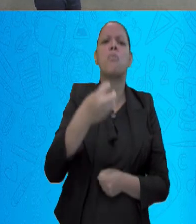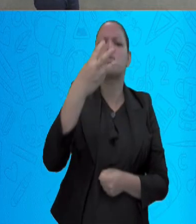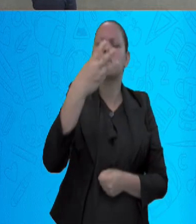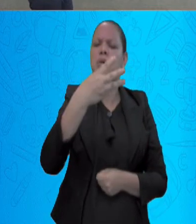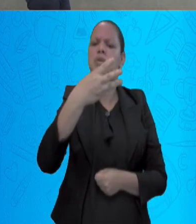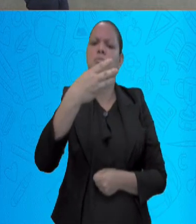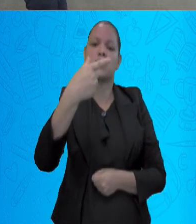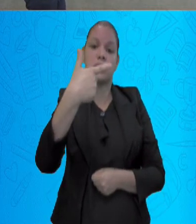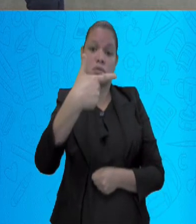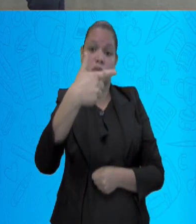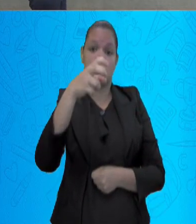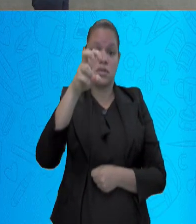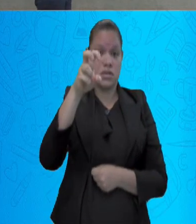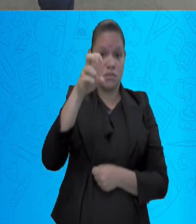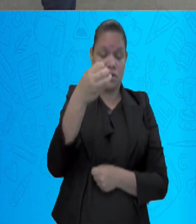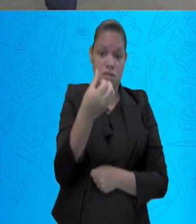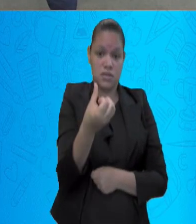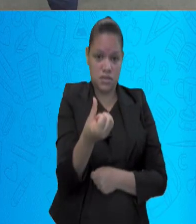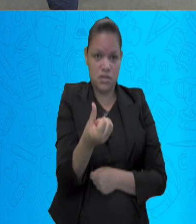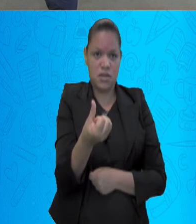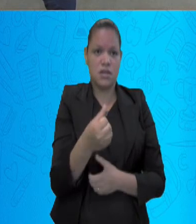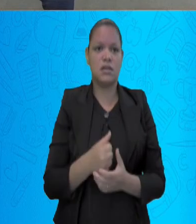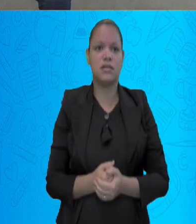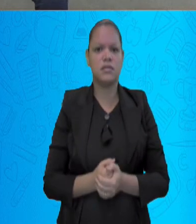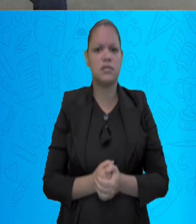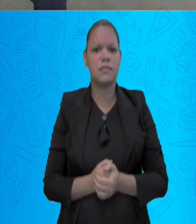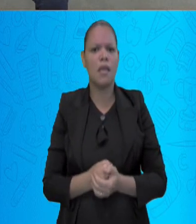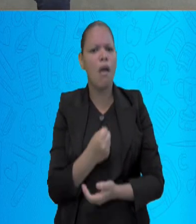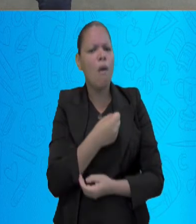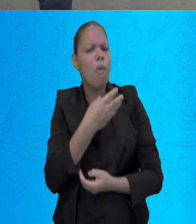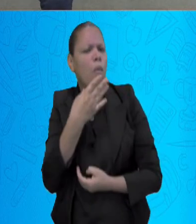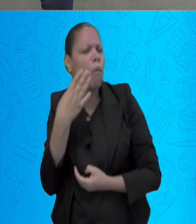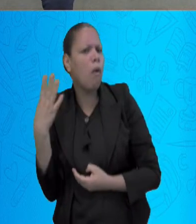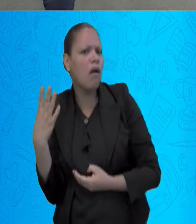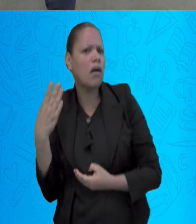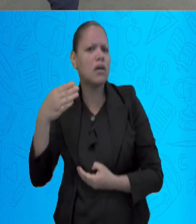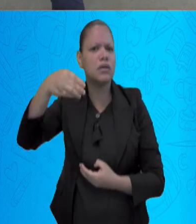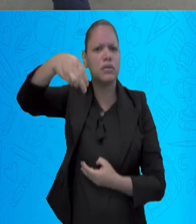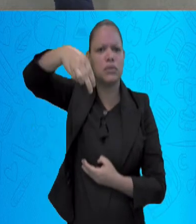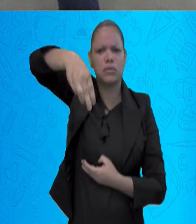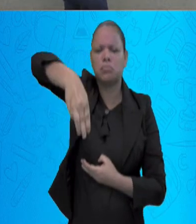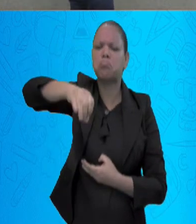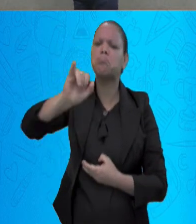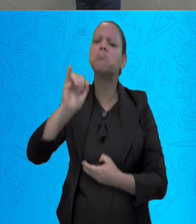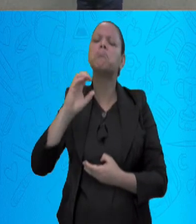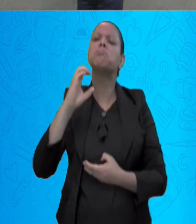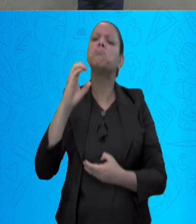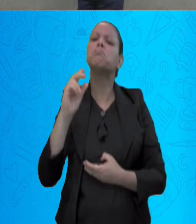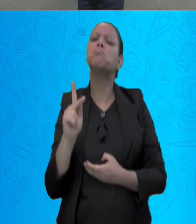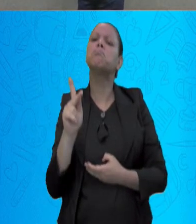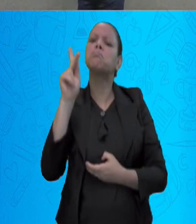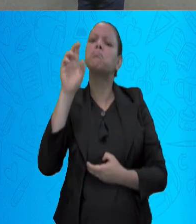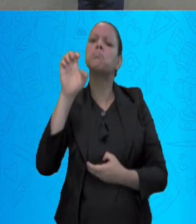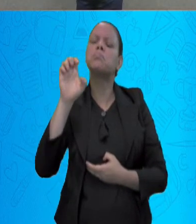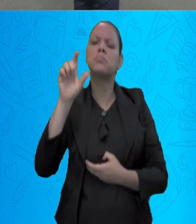3.256. Vamos ver quanta pontuação Michele fez. Temos 2 unidades de milhar.